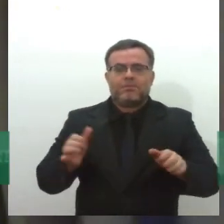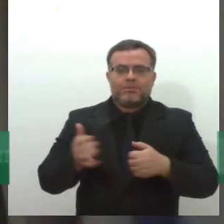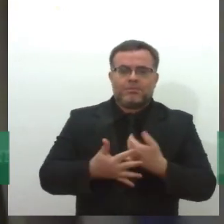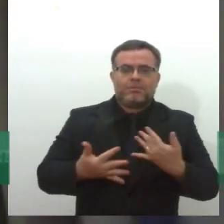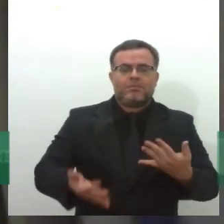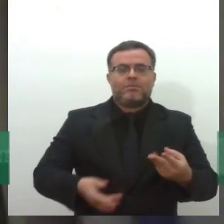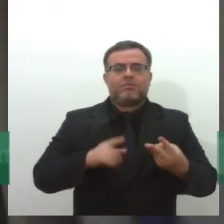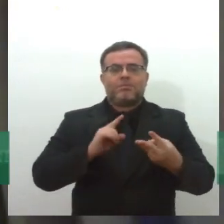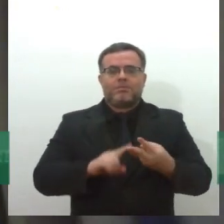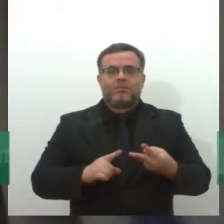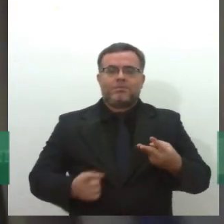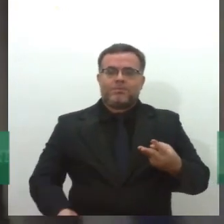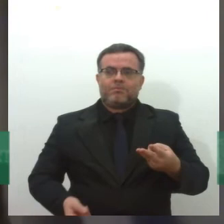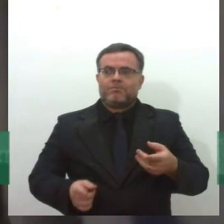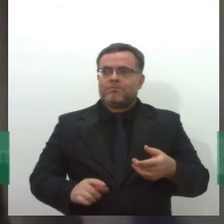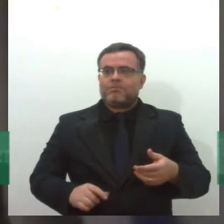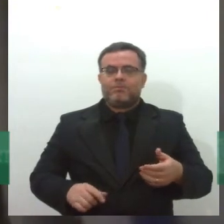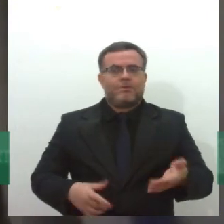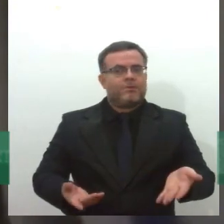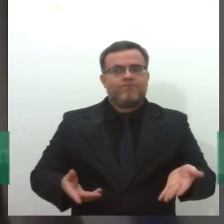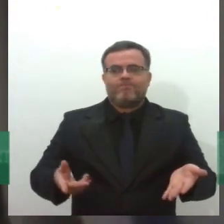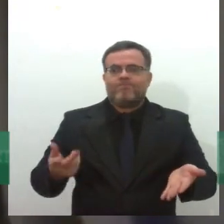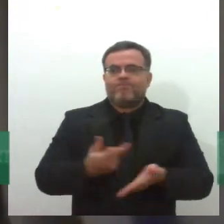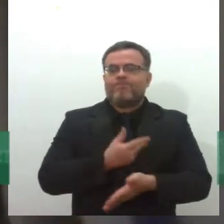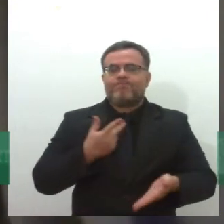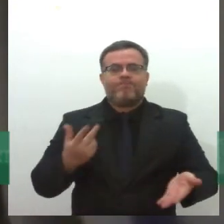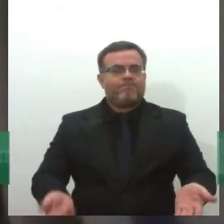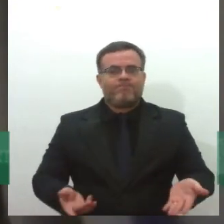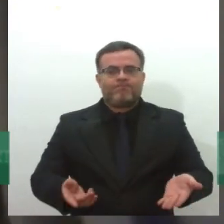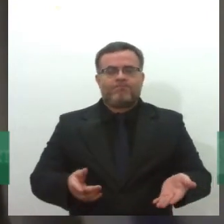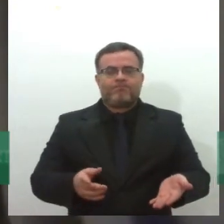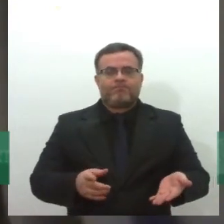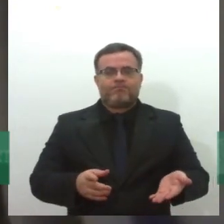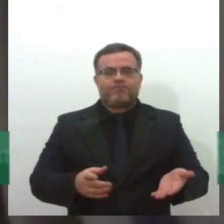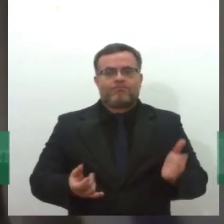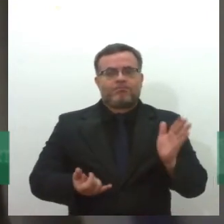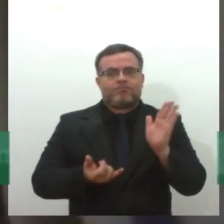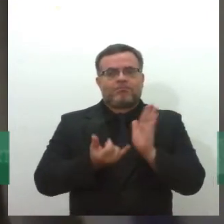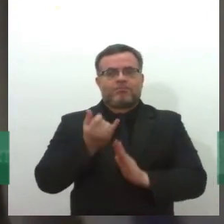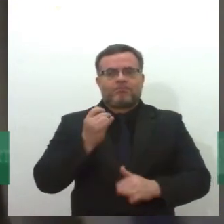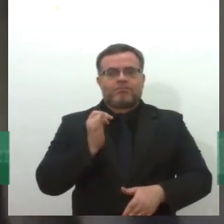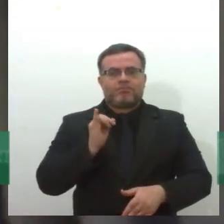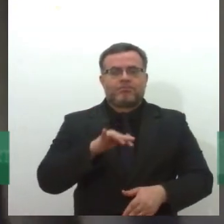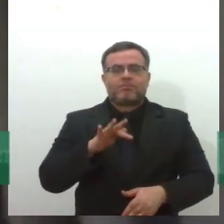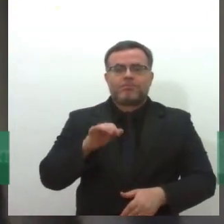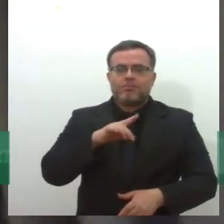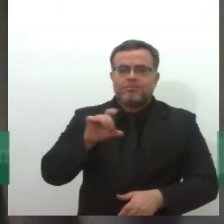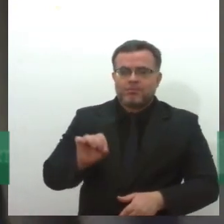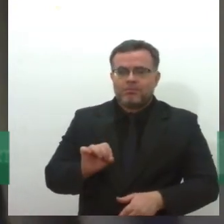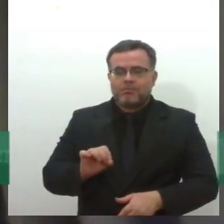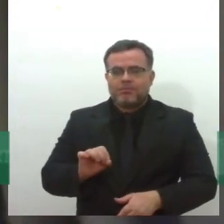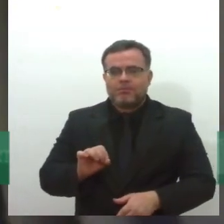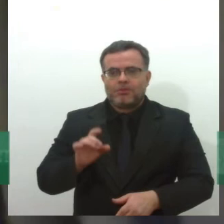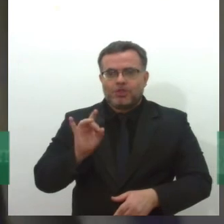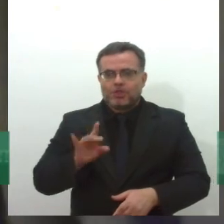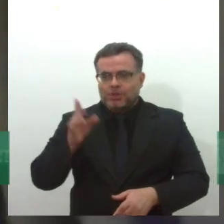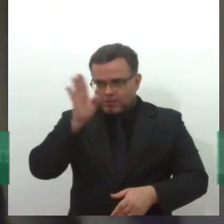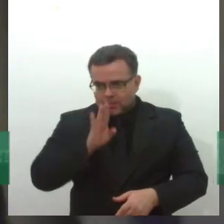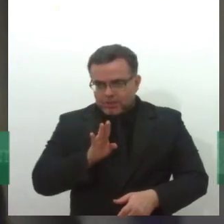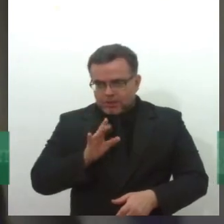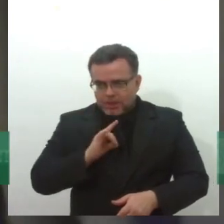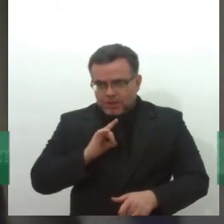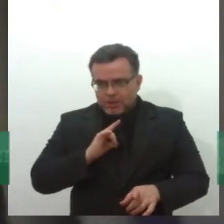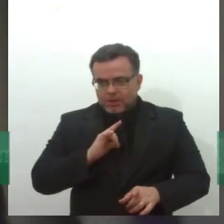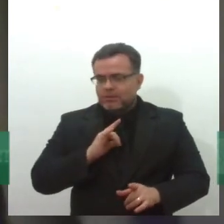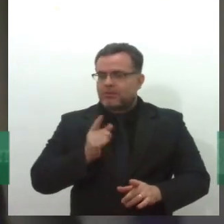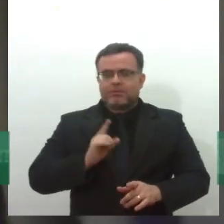impacto inflacionário que, eu repito, é global. Não é só o Brasil que está passando por isso. Todos os países do mundo estão